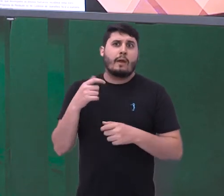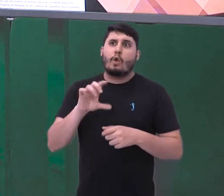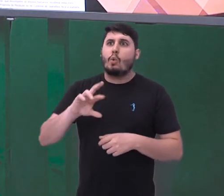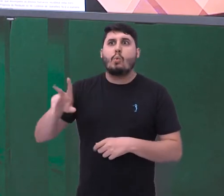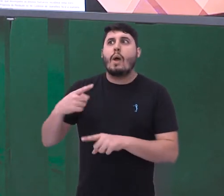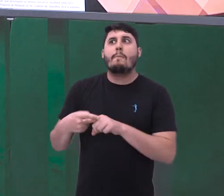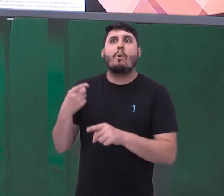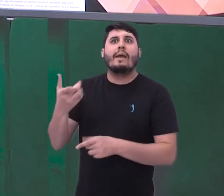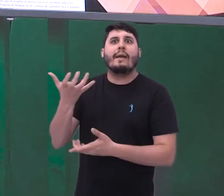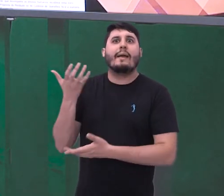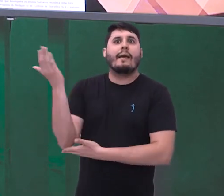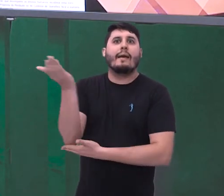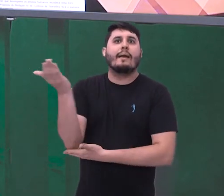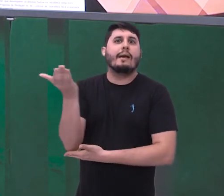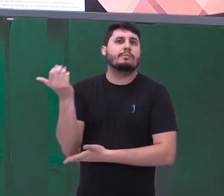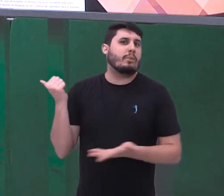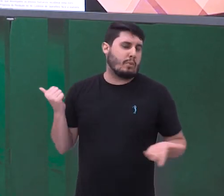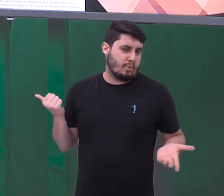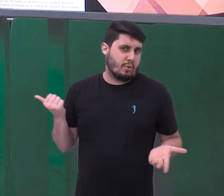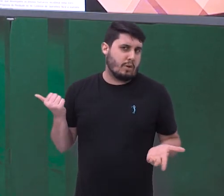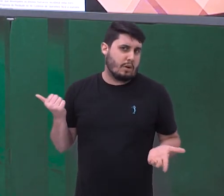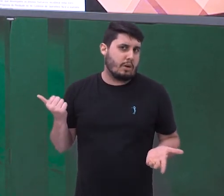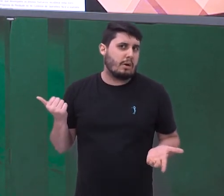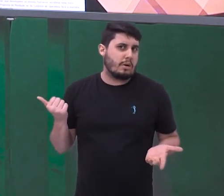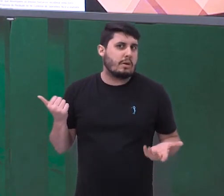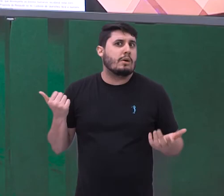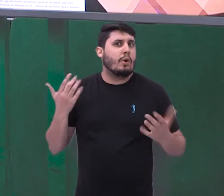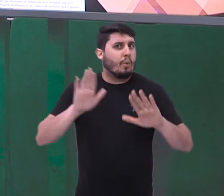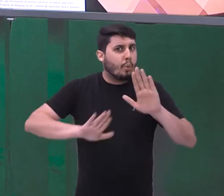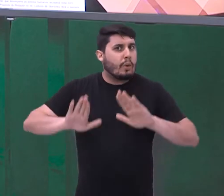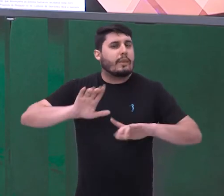um sensacionalismo. Cuidado com elas.